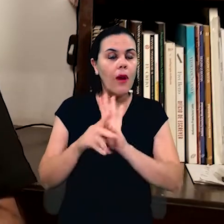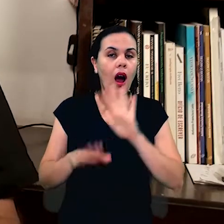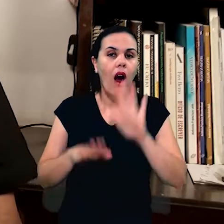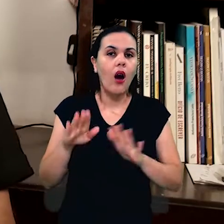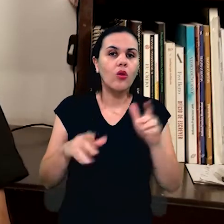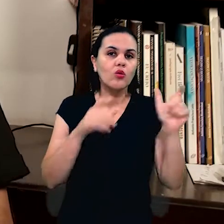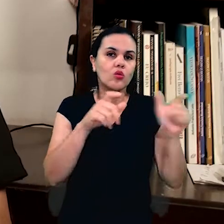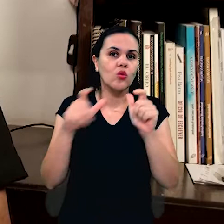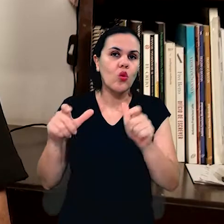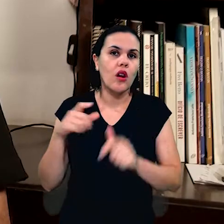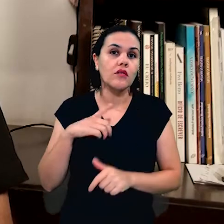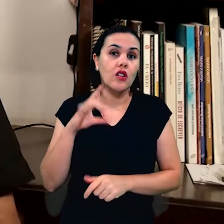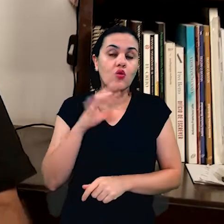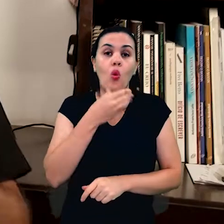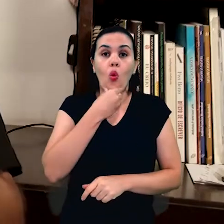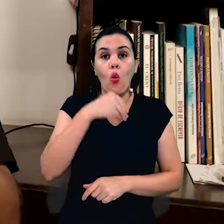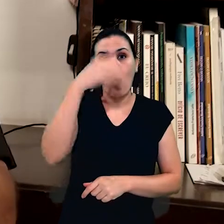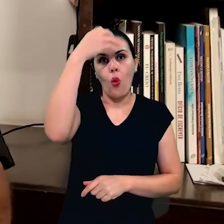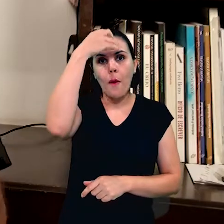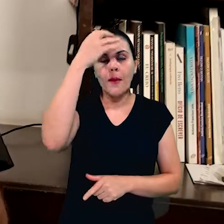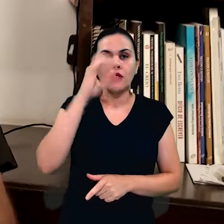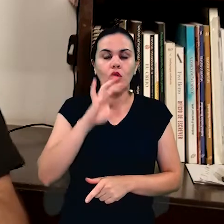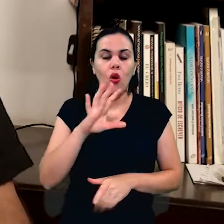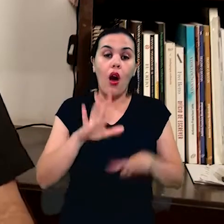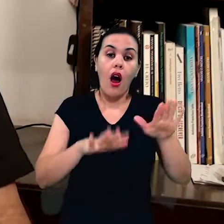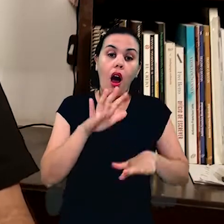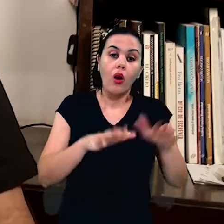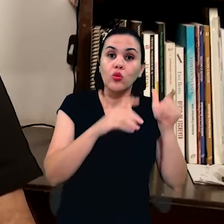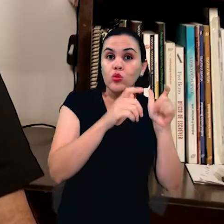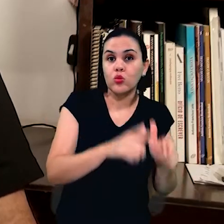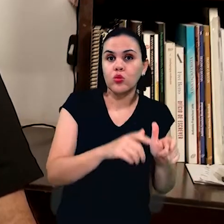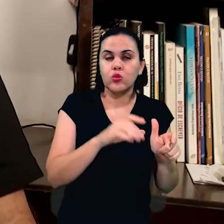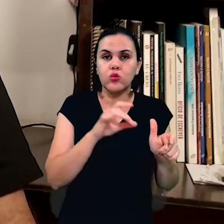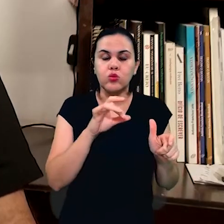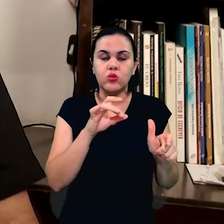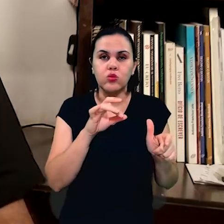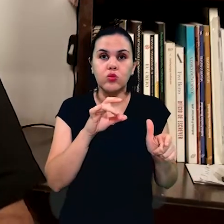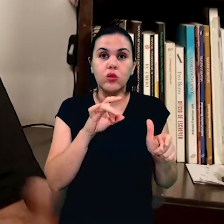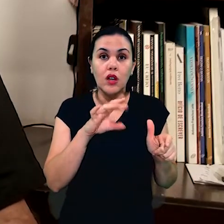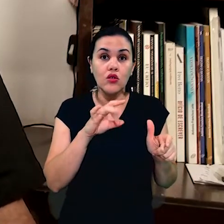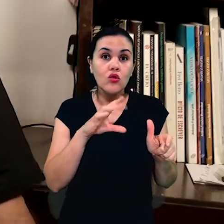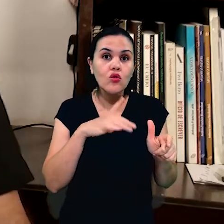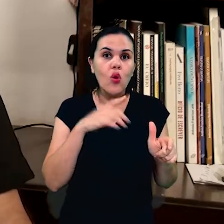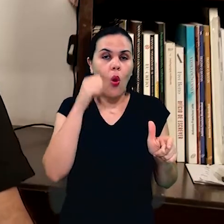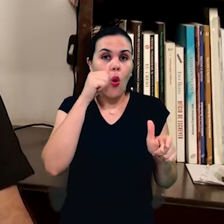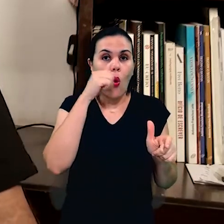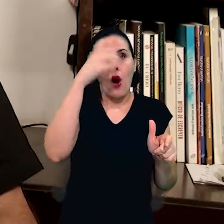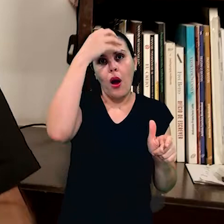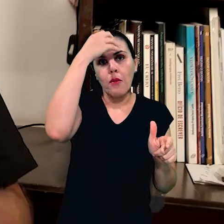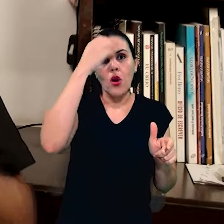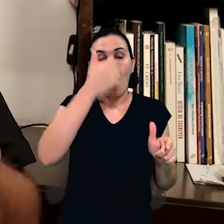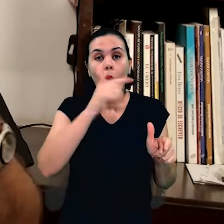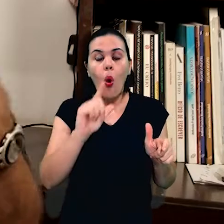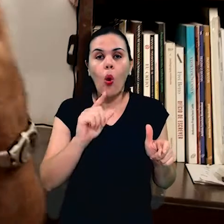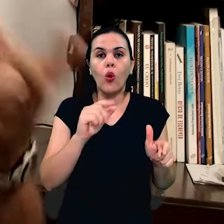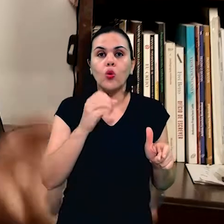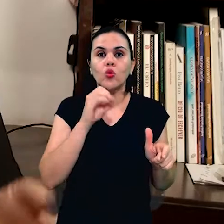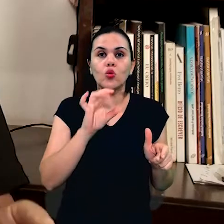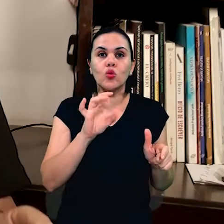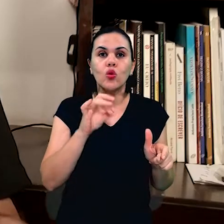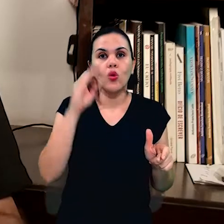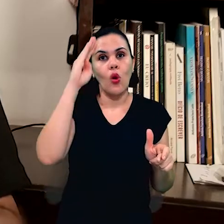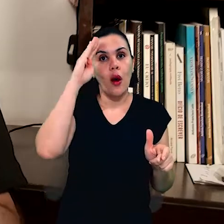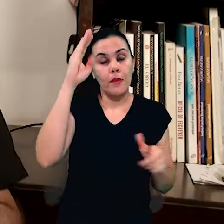temos o imperador, tem outros lugares que nós temos, né, a imperatriz, ou o capitão do mastro,